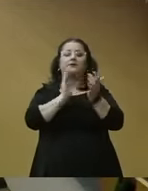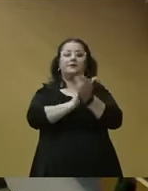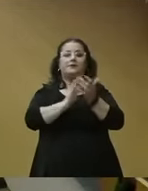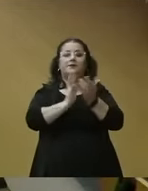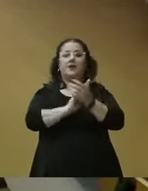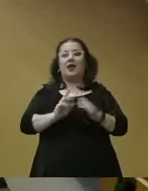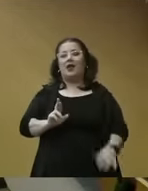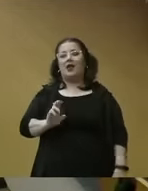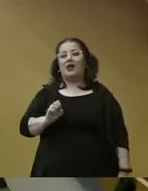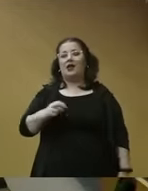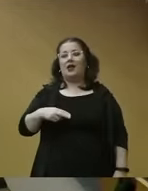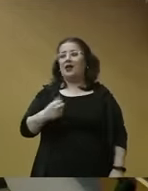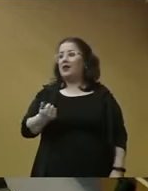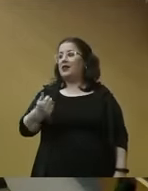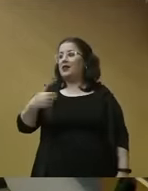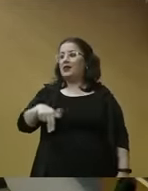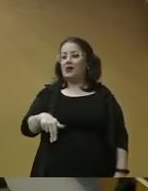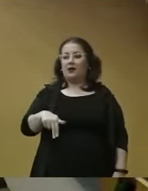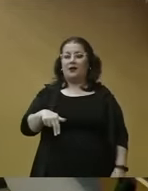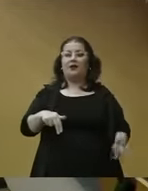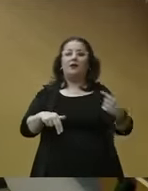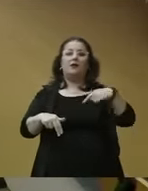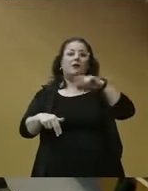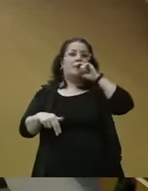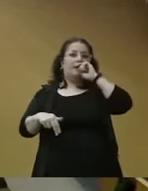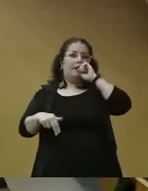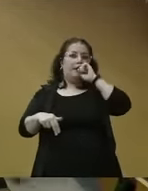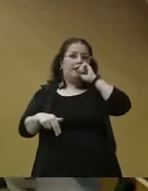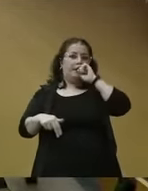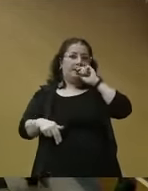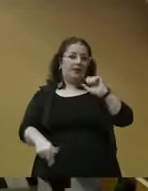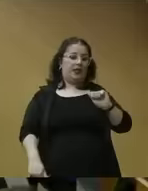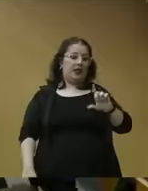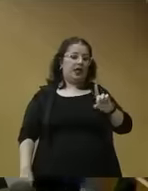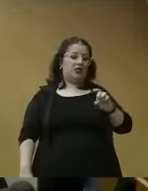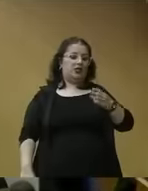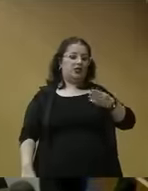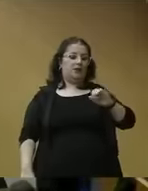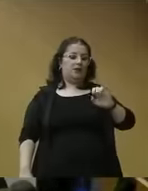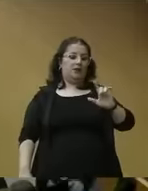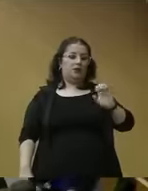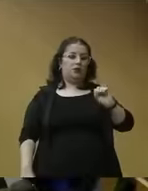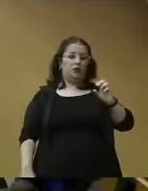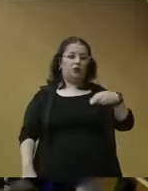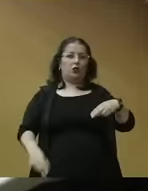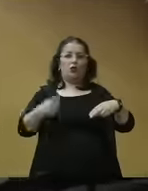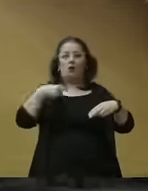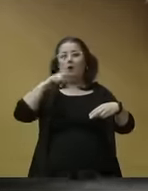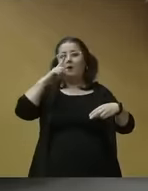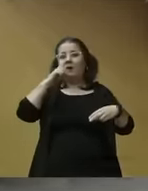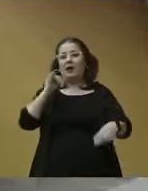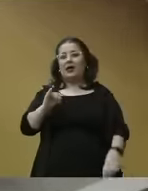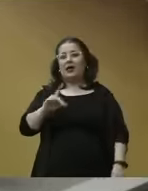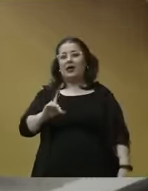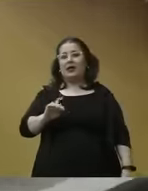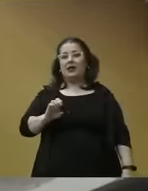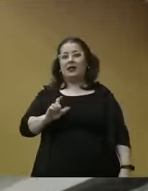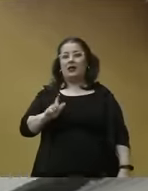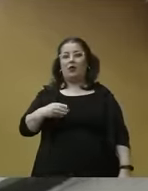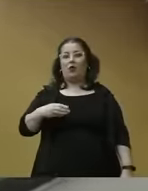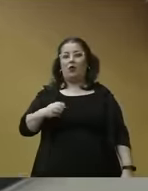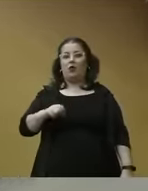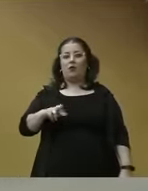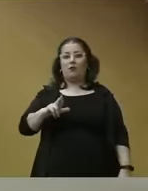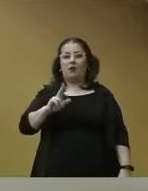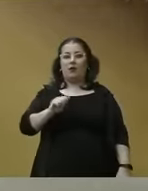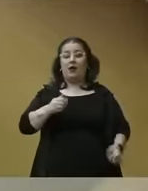Renan Ariel Miller James, filho de Admilson James e Delmara Catarina Miller, natural